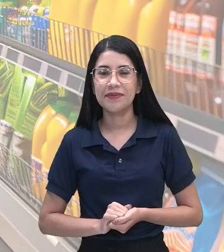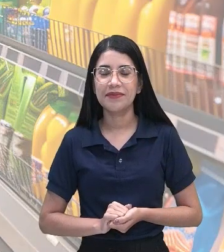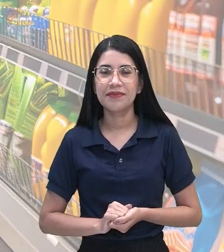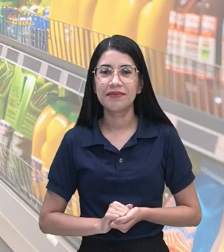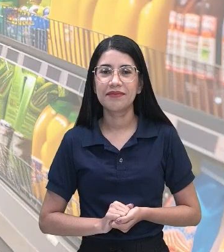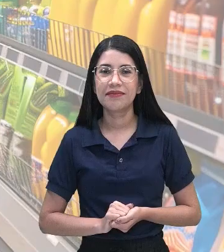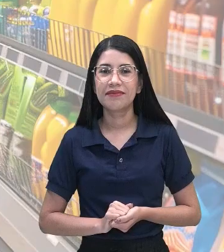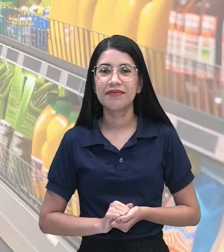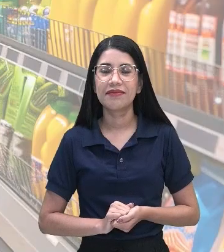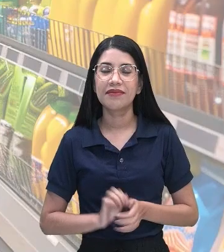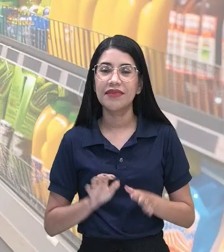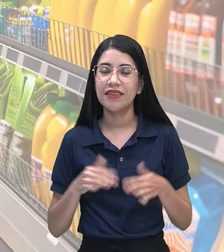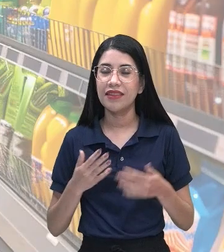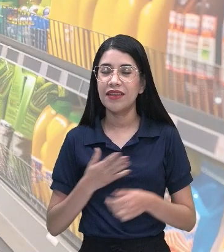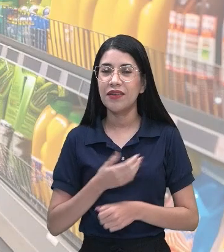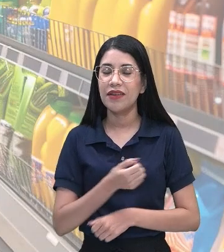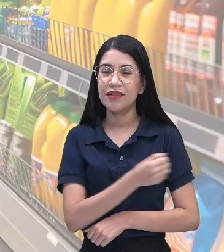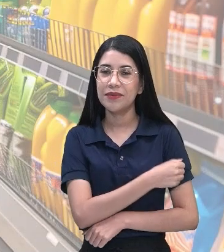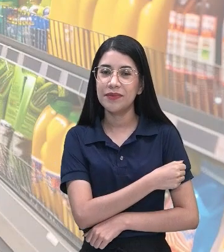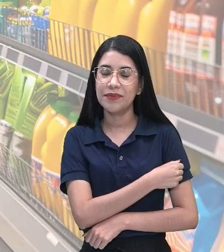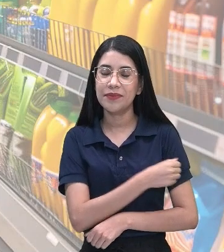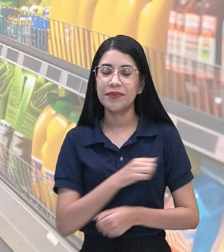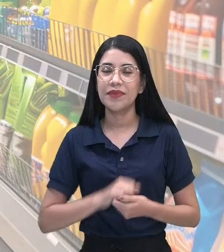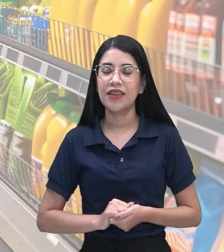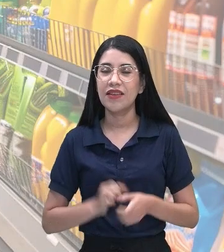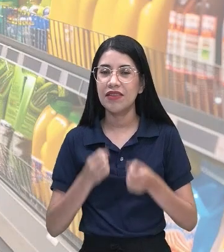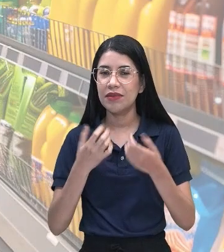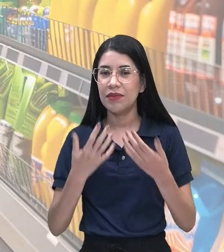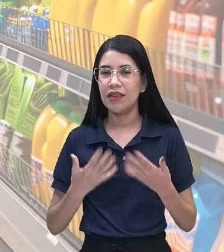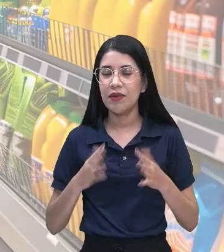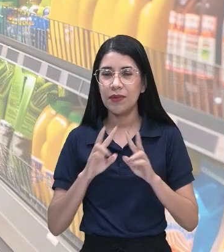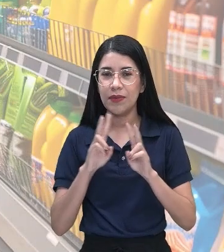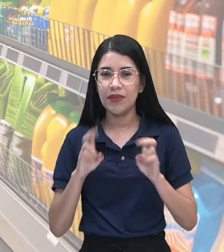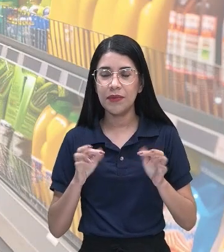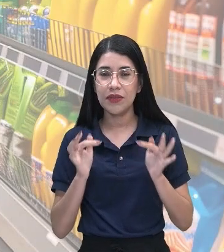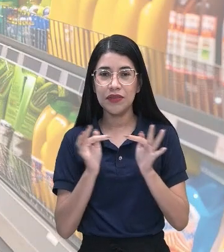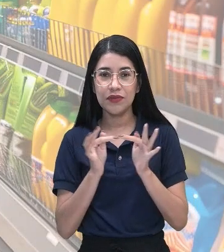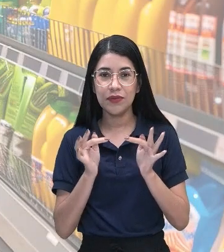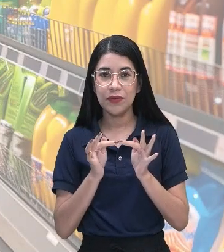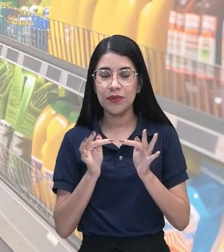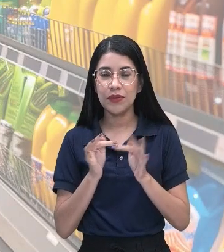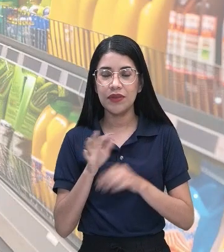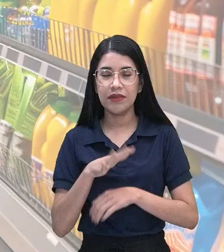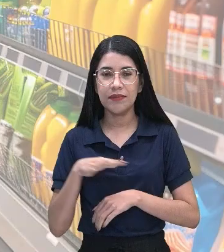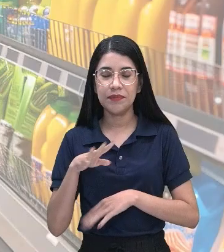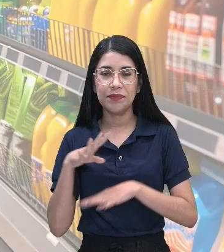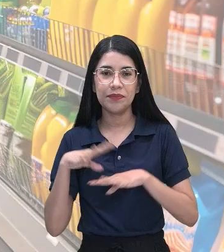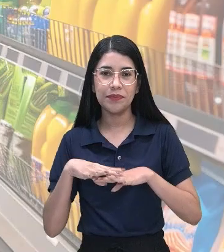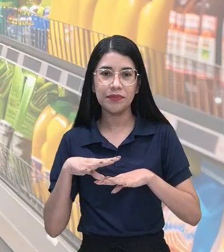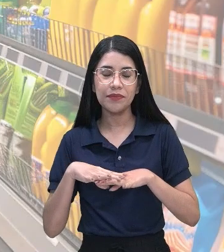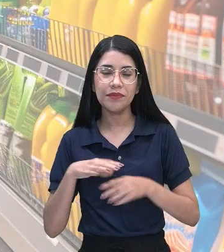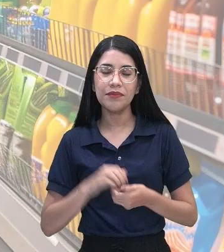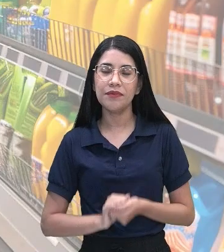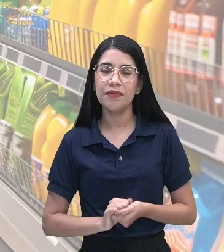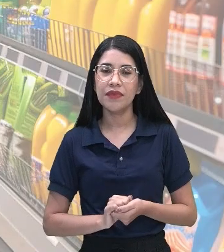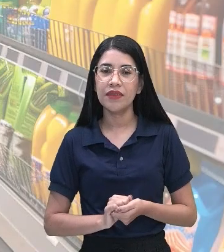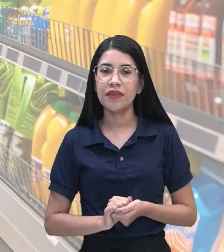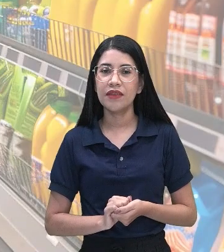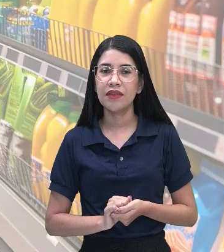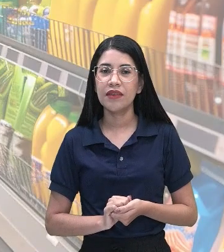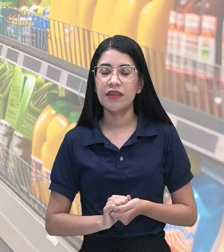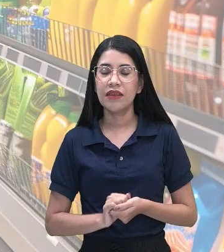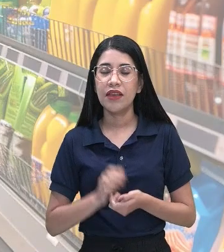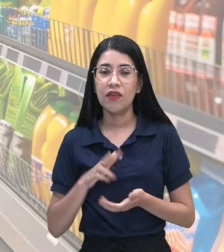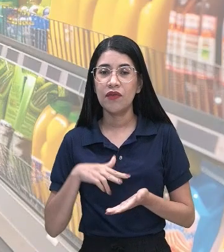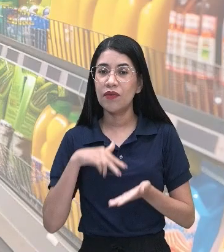Muito bem, meus queridos alunos, para falar aqui de funções, falar de matemática, eu decidi agora vir aqui